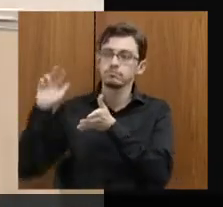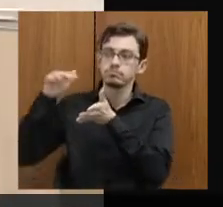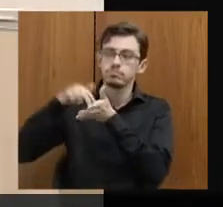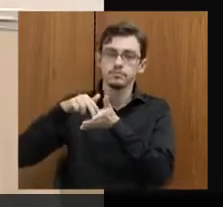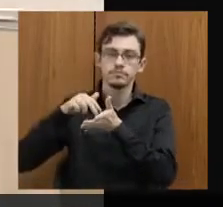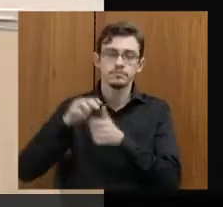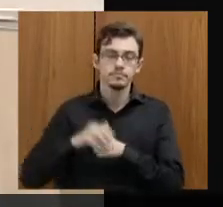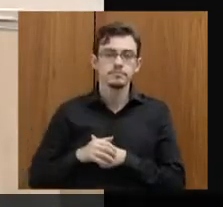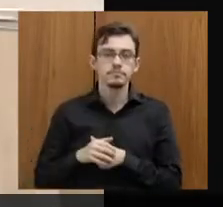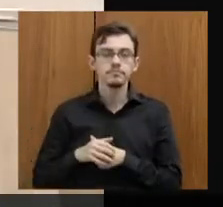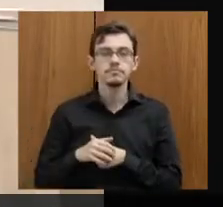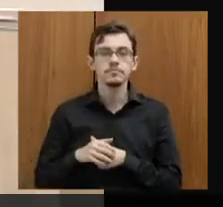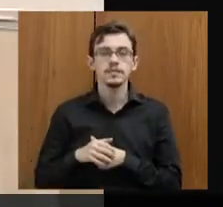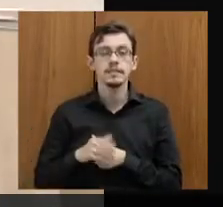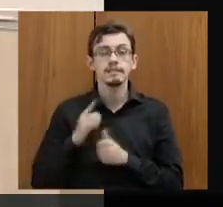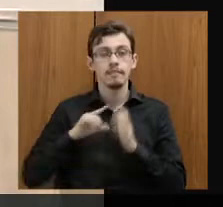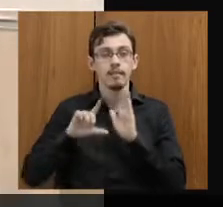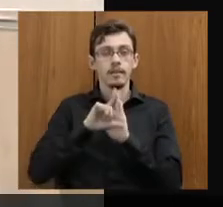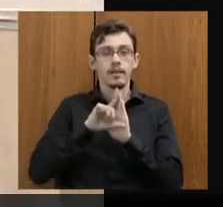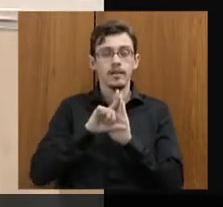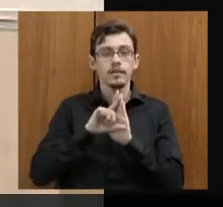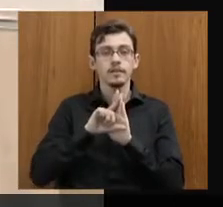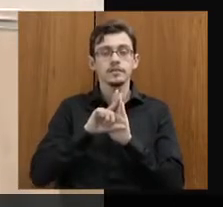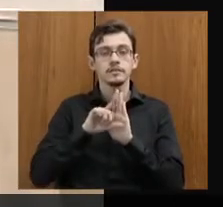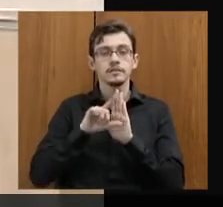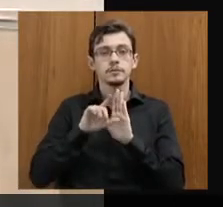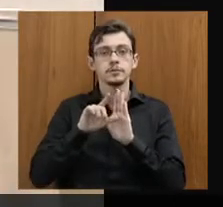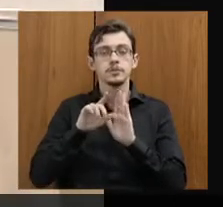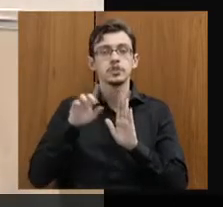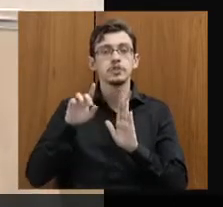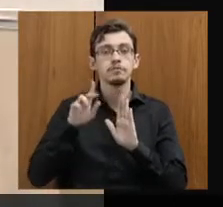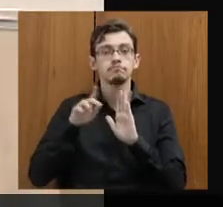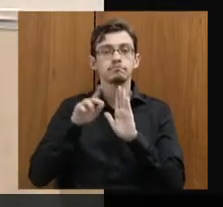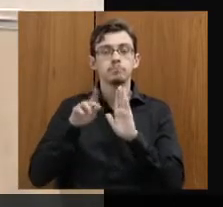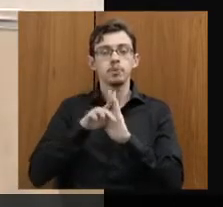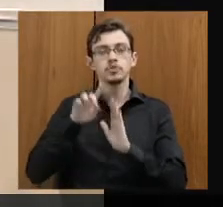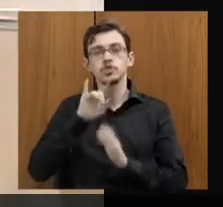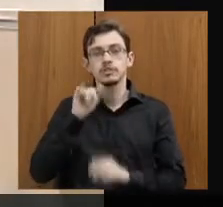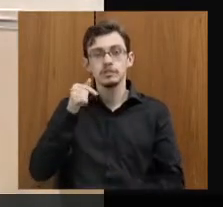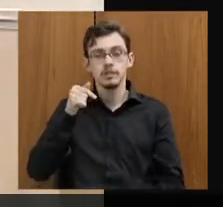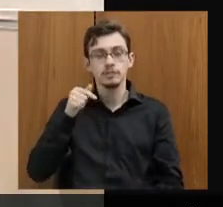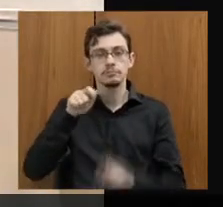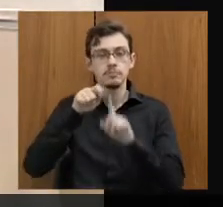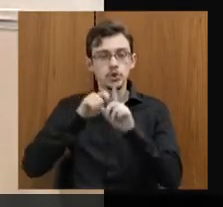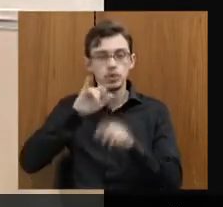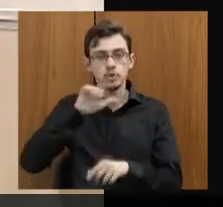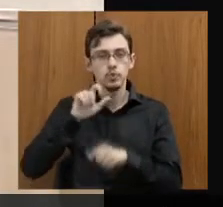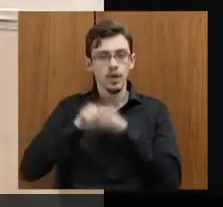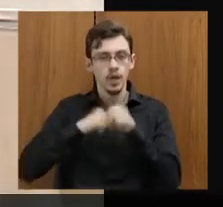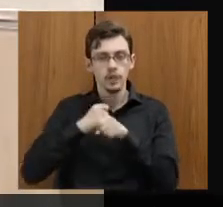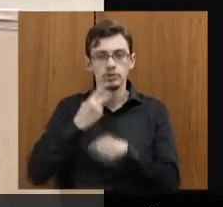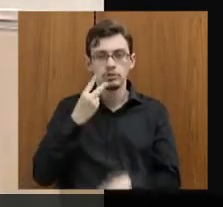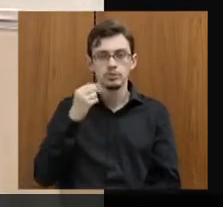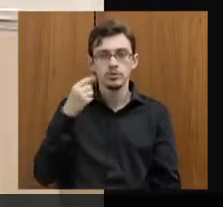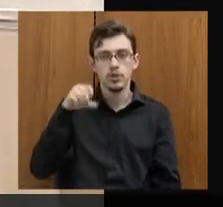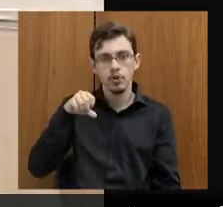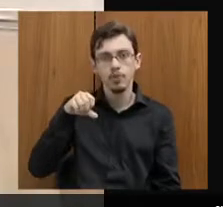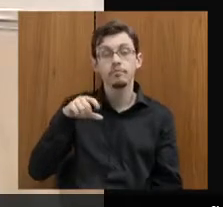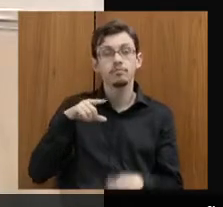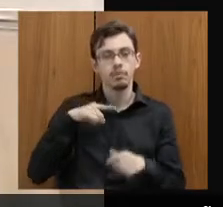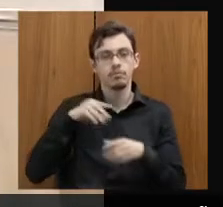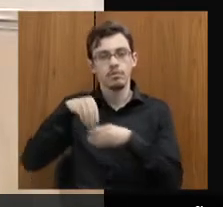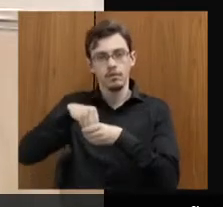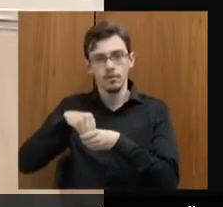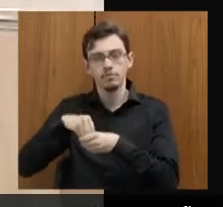através da lei 18251 de sete de julho de 2009 e também tem uma composição